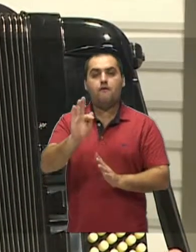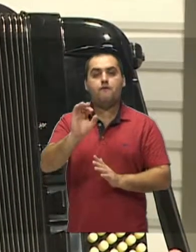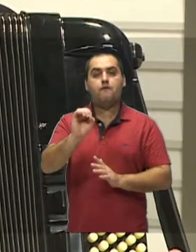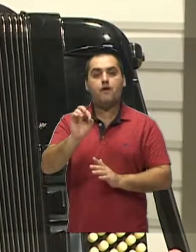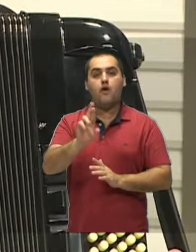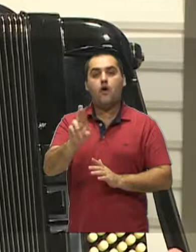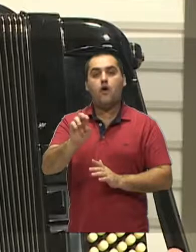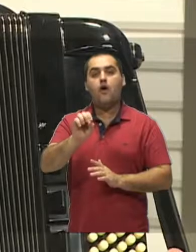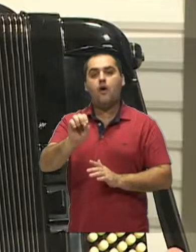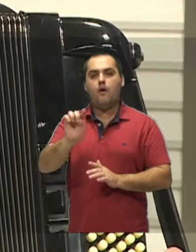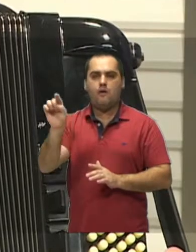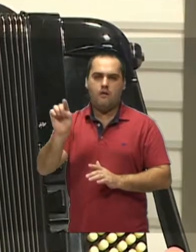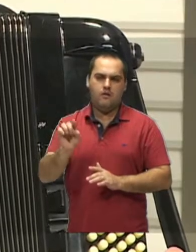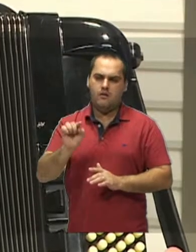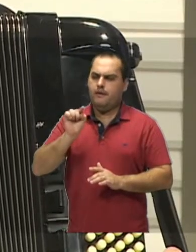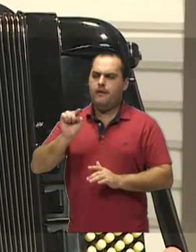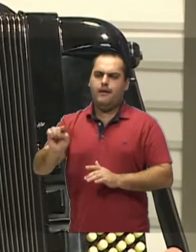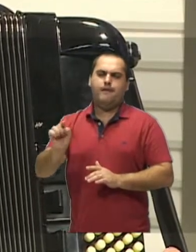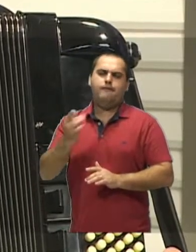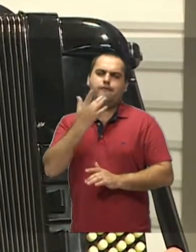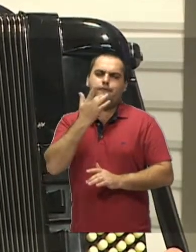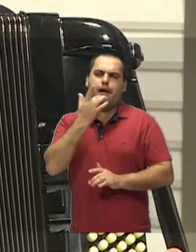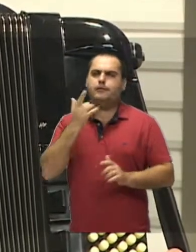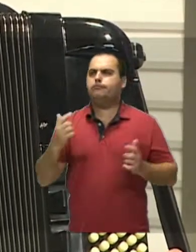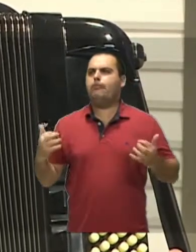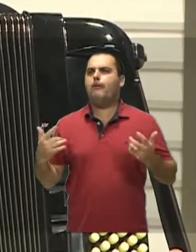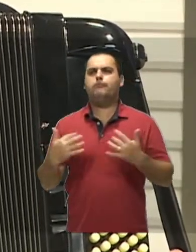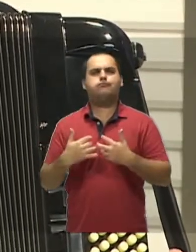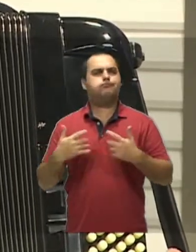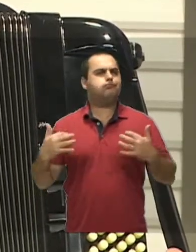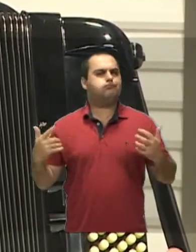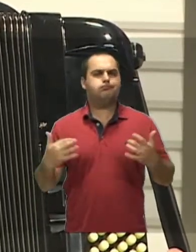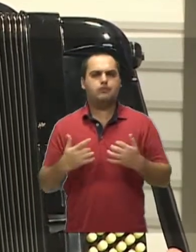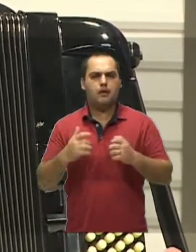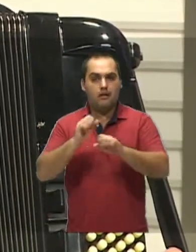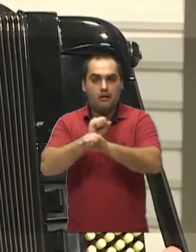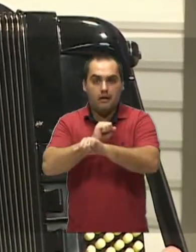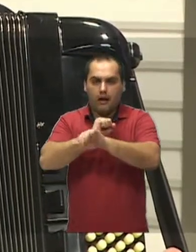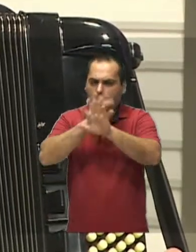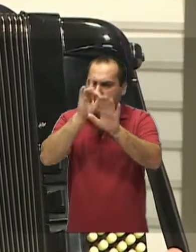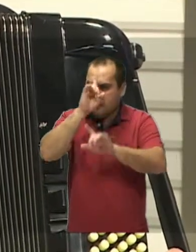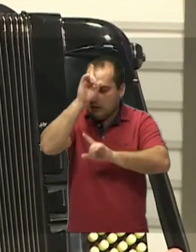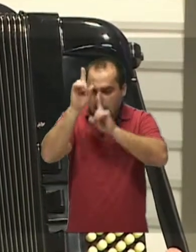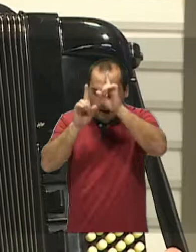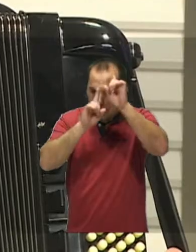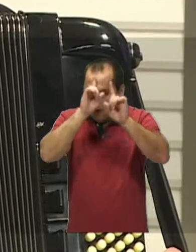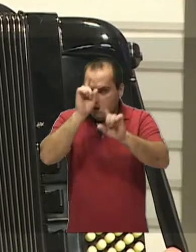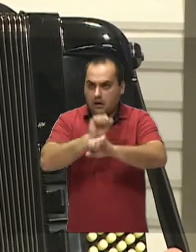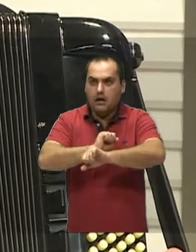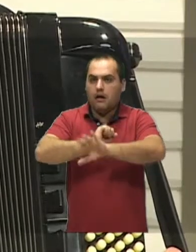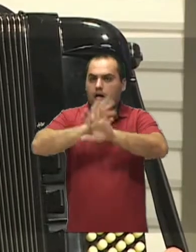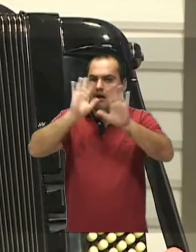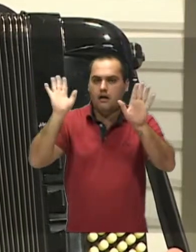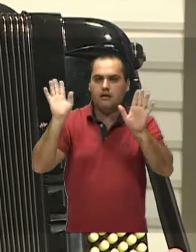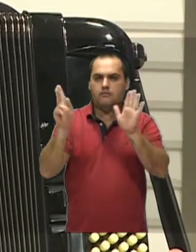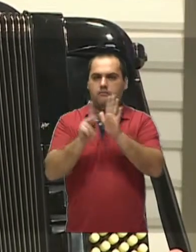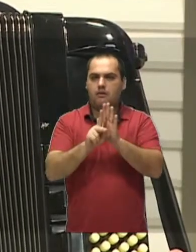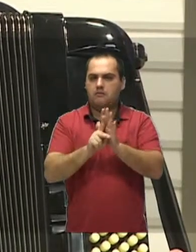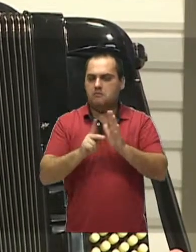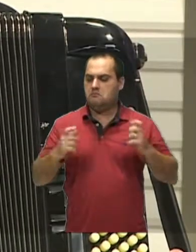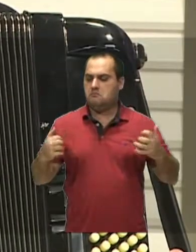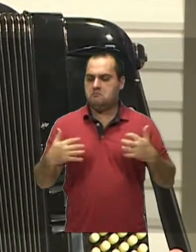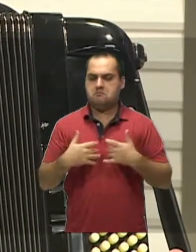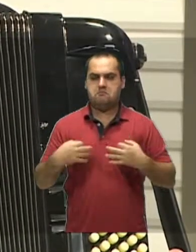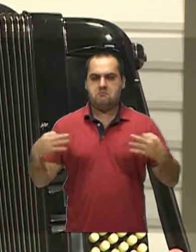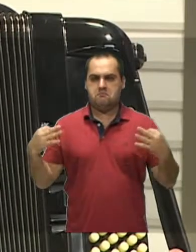O Dominguinhos tinha uma facilidade com o instrumento, uma clareza nas ideias, uma limpidez no tocar.